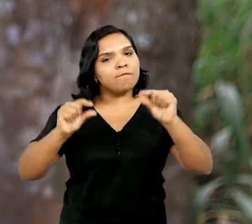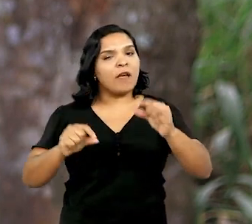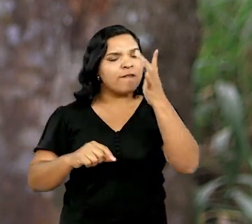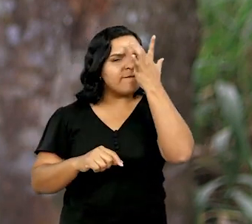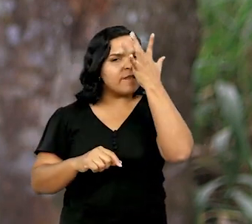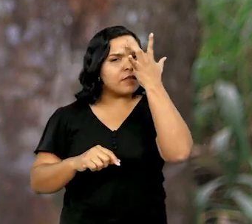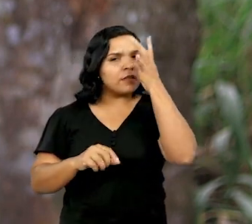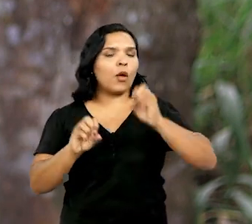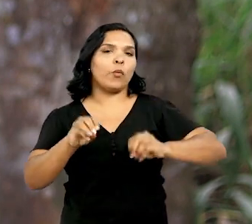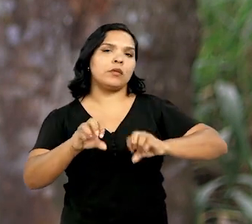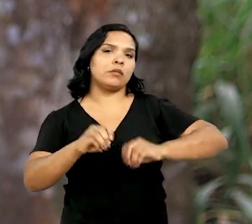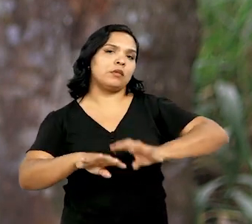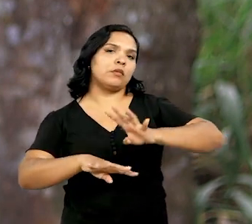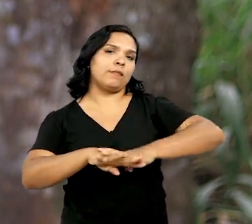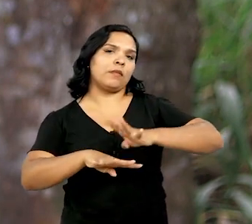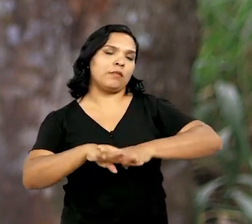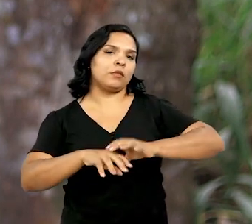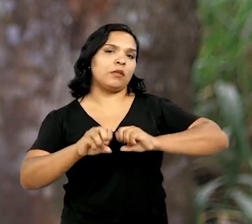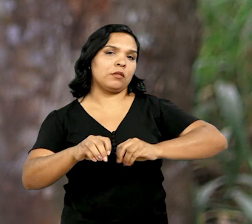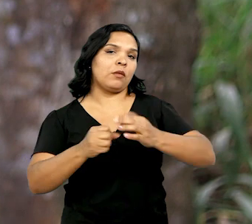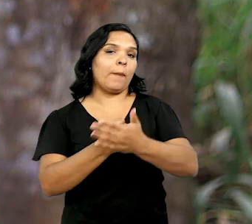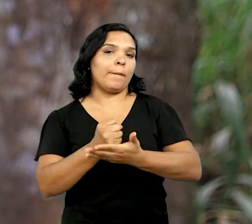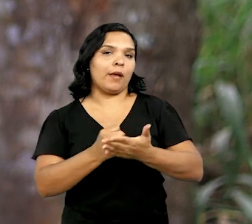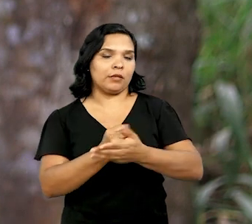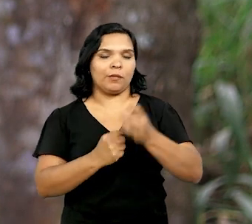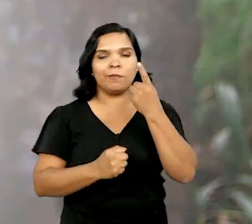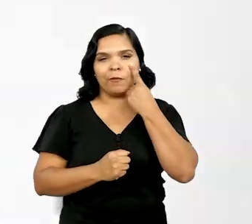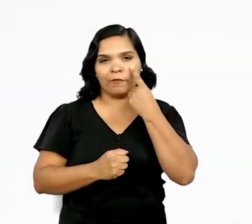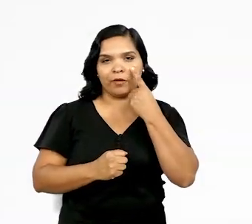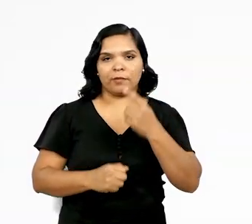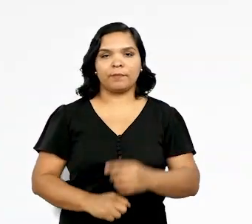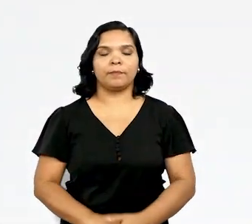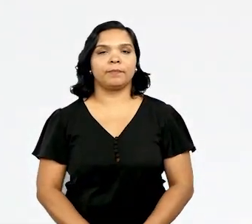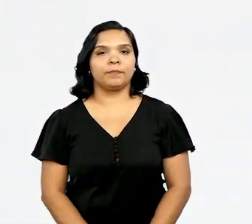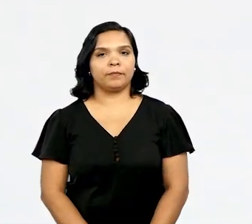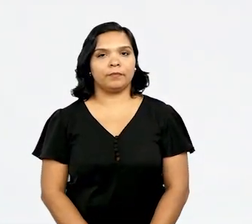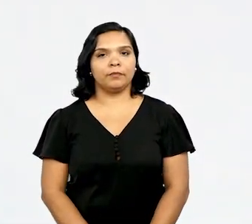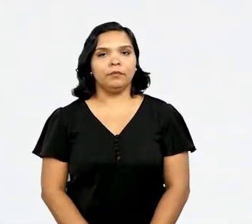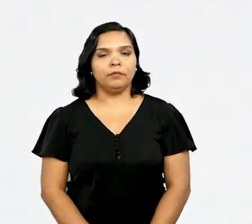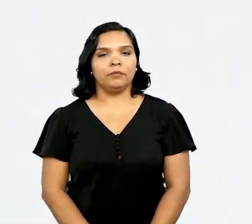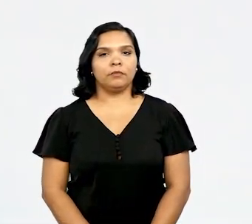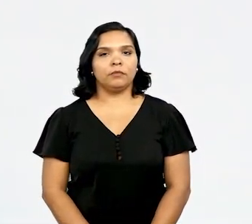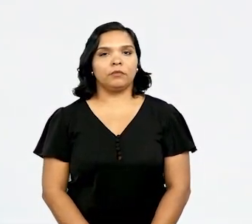facilitar o ensino da matemática na educação básica. Vamos conferir.